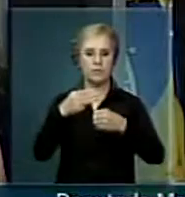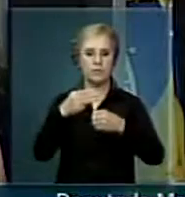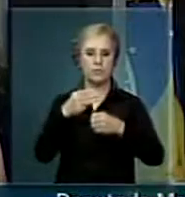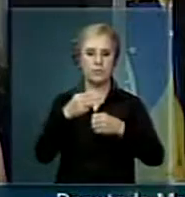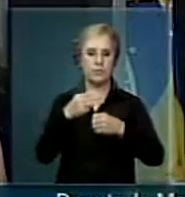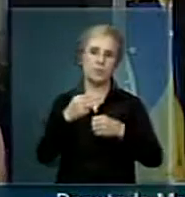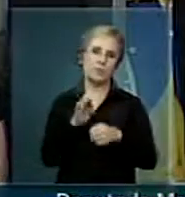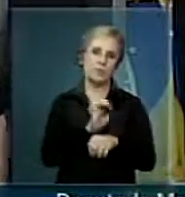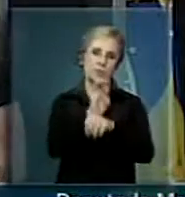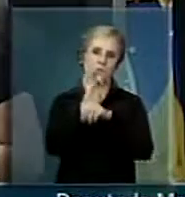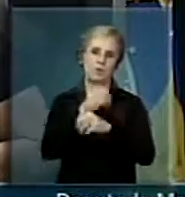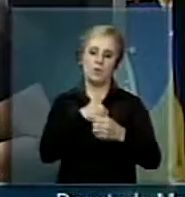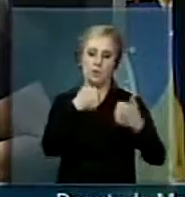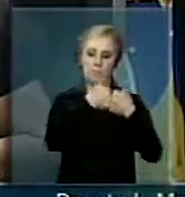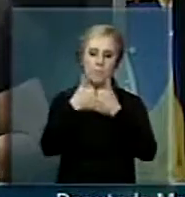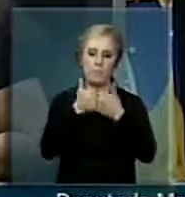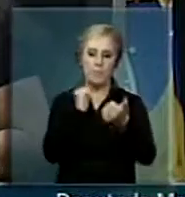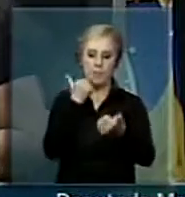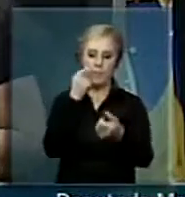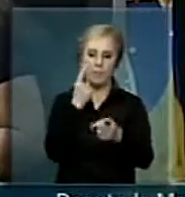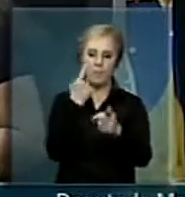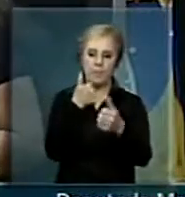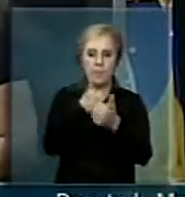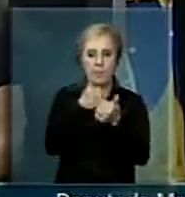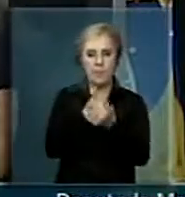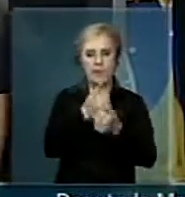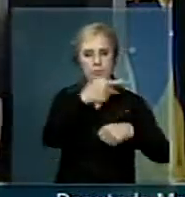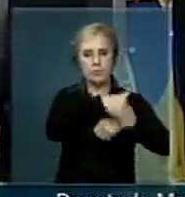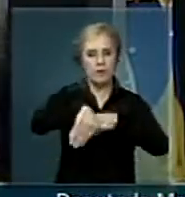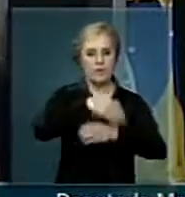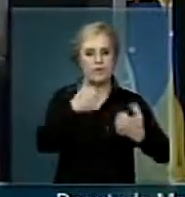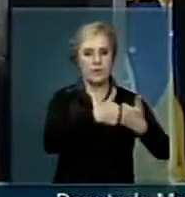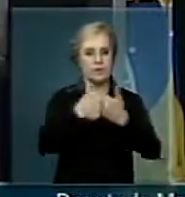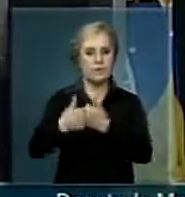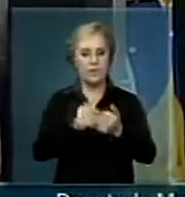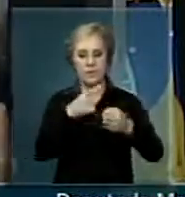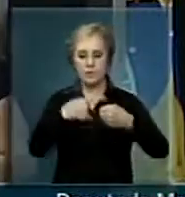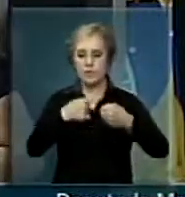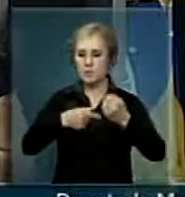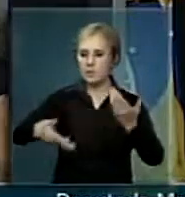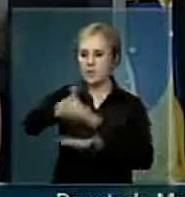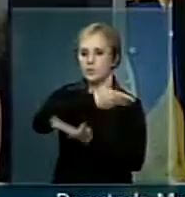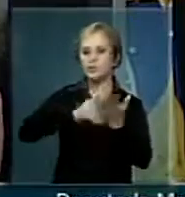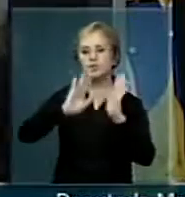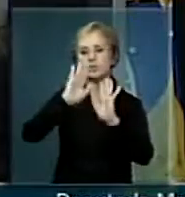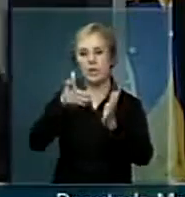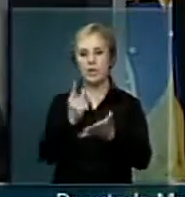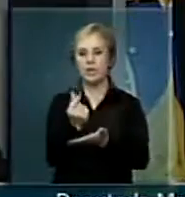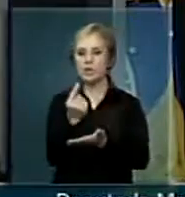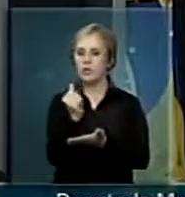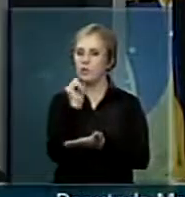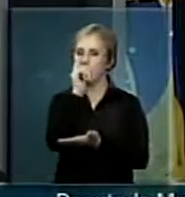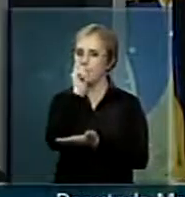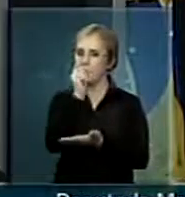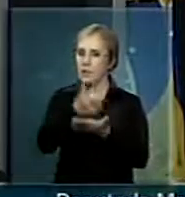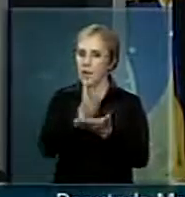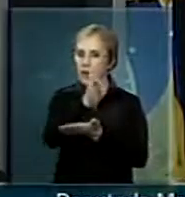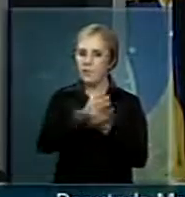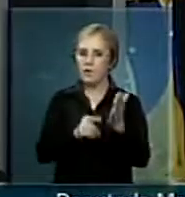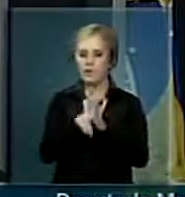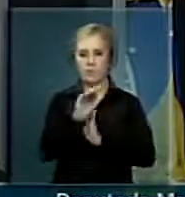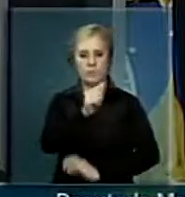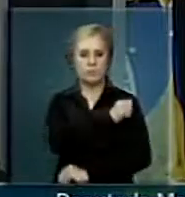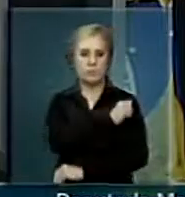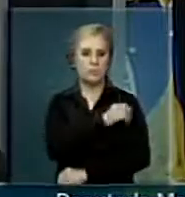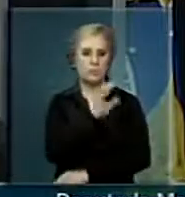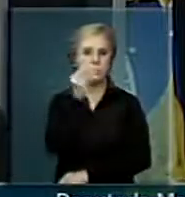exemplo, perto da fronteira entre o Rio Grande do Sul e Santa Catarina, as cidades já partilham, né, o valor dos ônibus para os seus estudantes. É